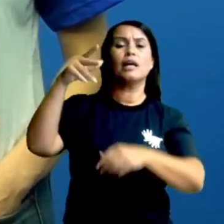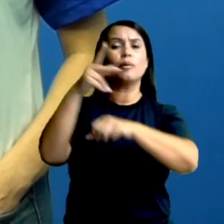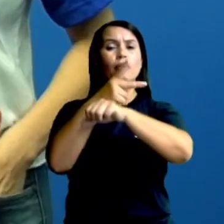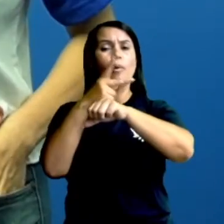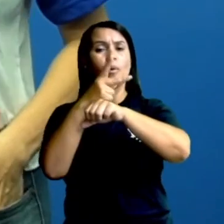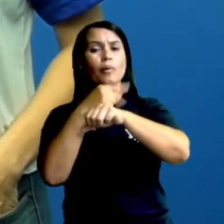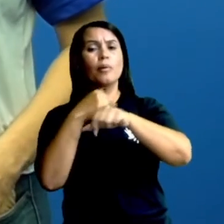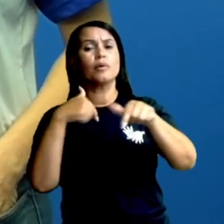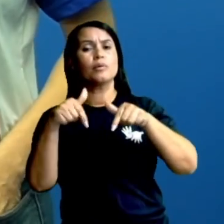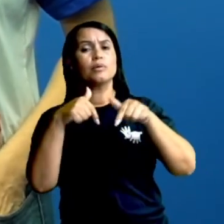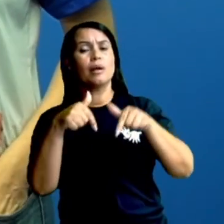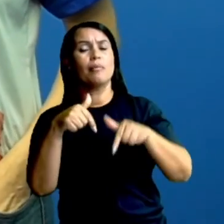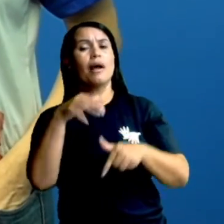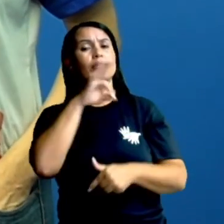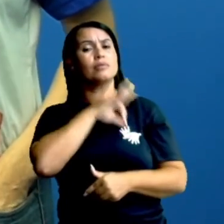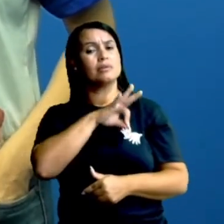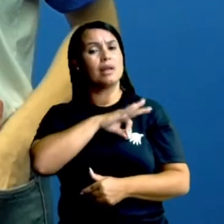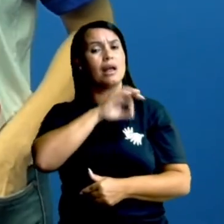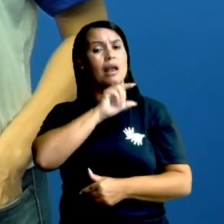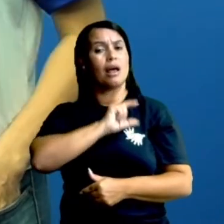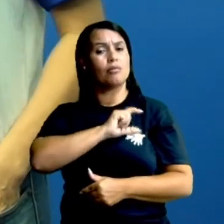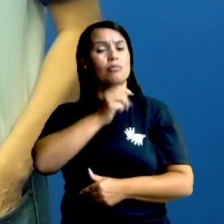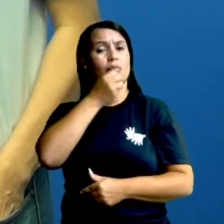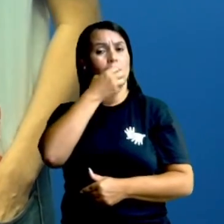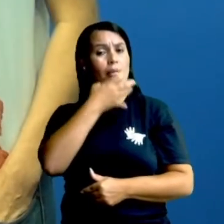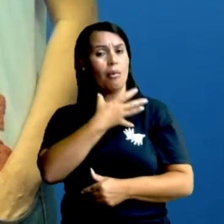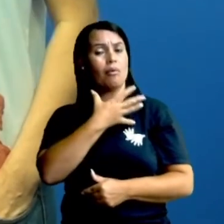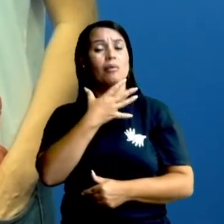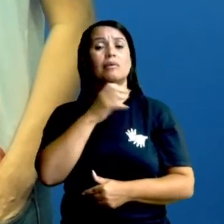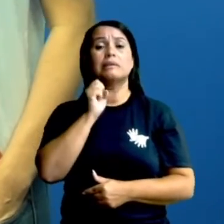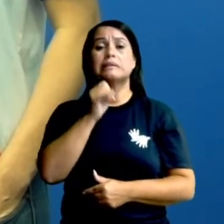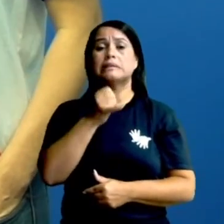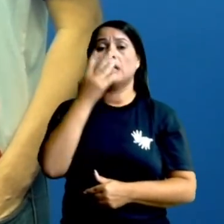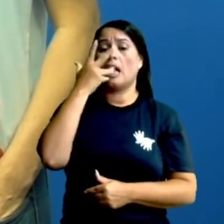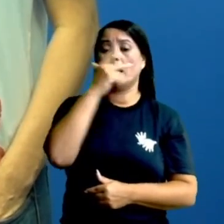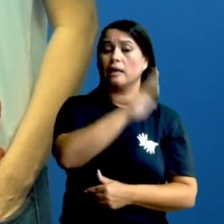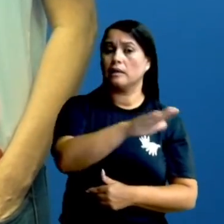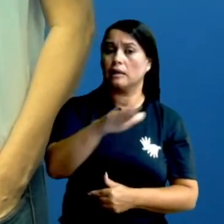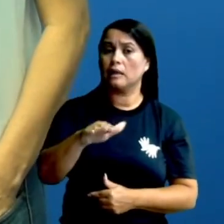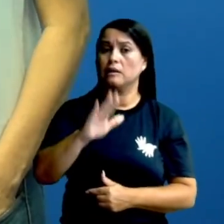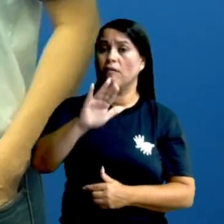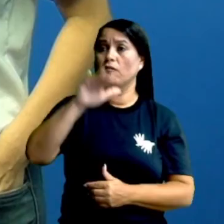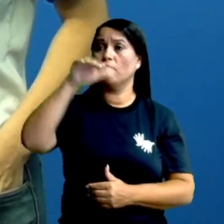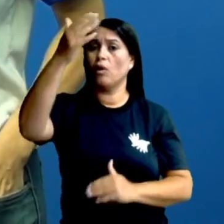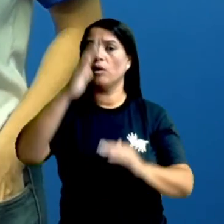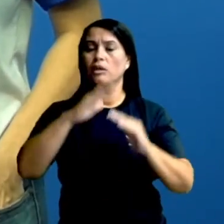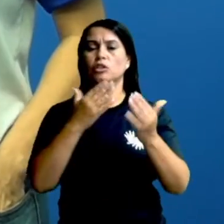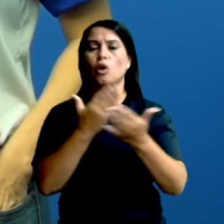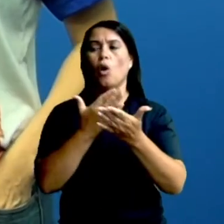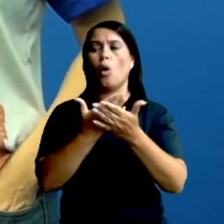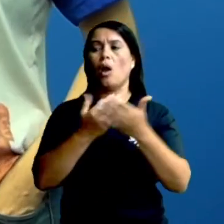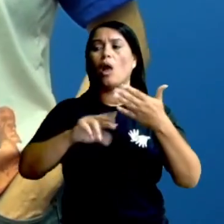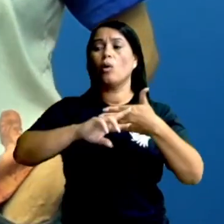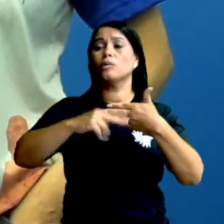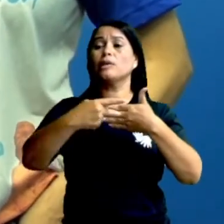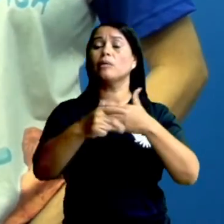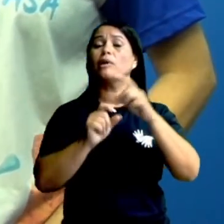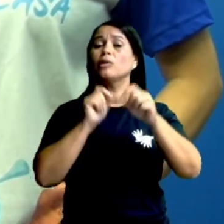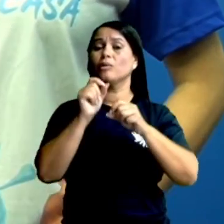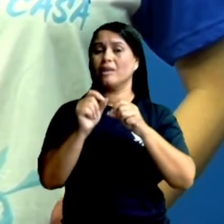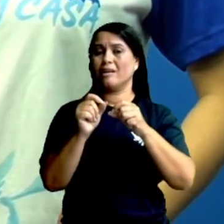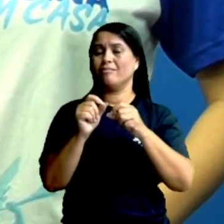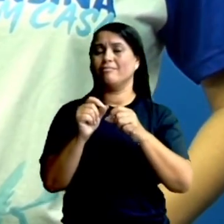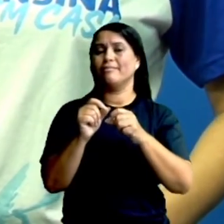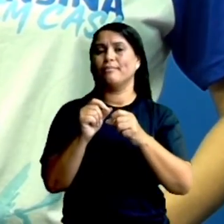empregos com qual sejam bem remunerados, tá? Se a criança está fora da escola, consequentemente ela não vai ter uma